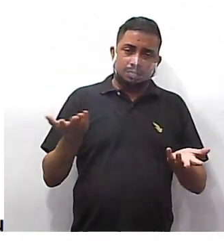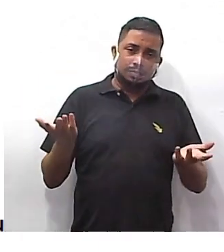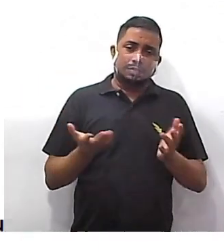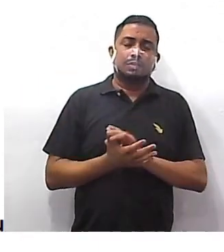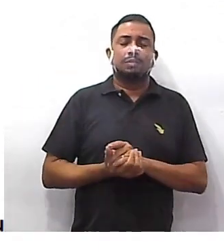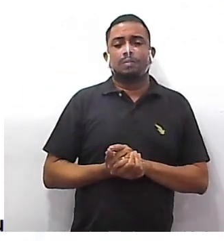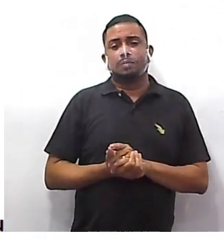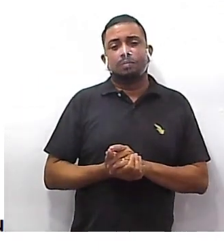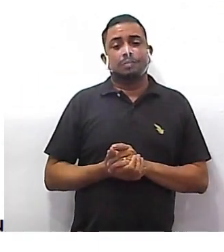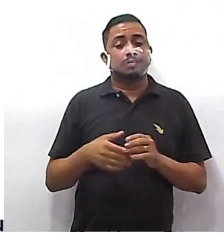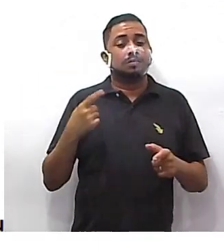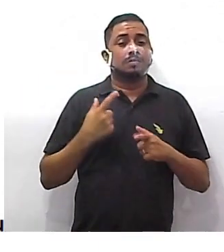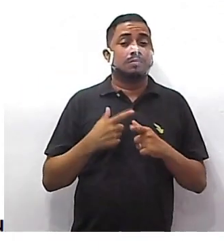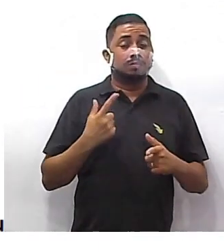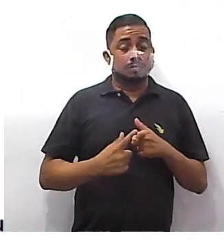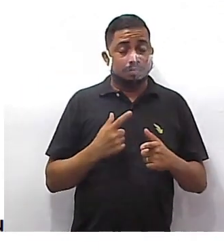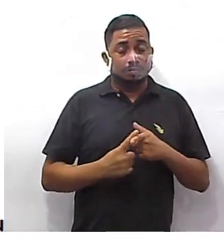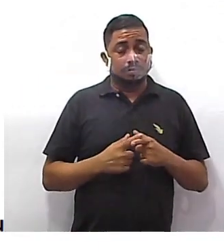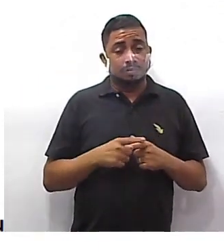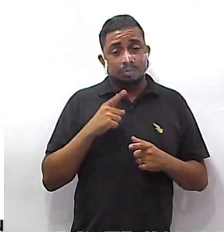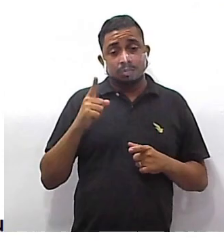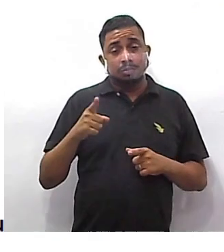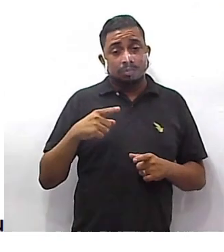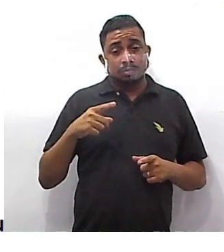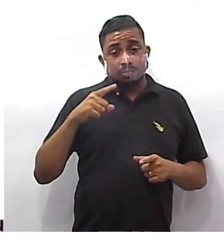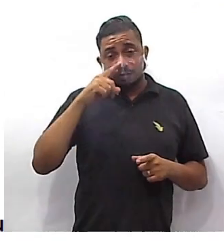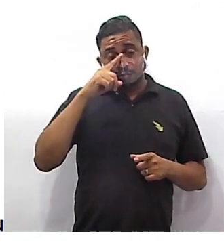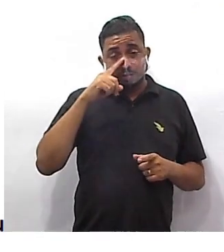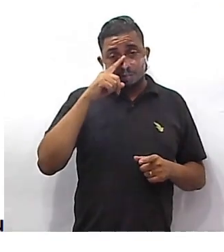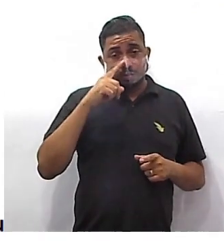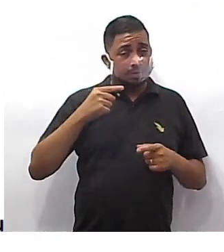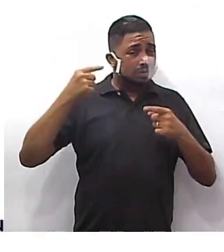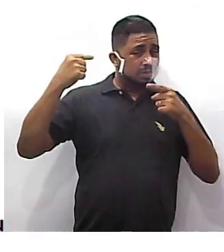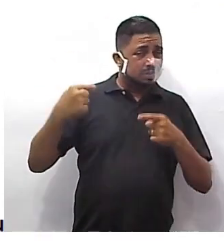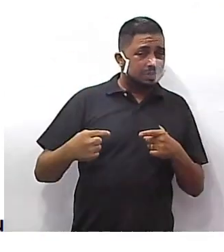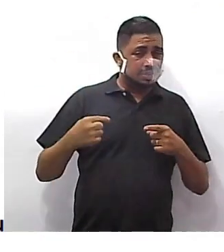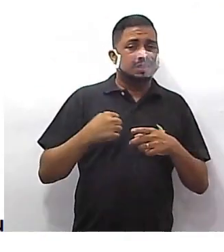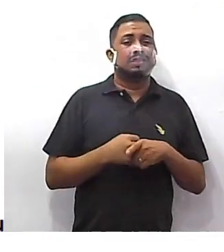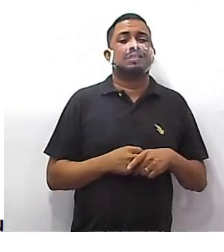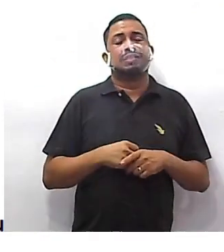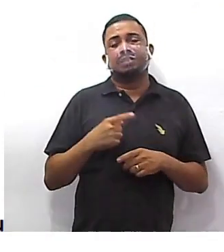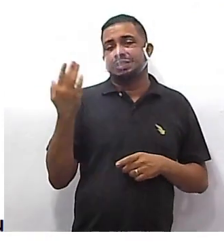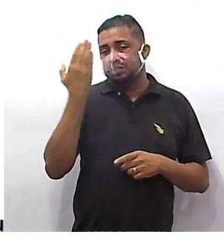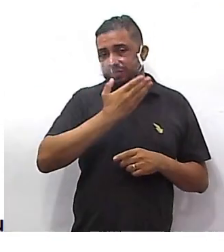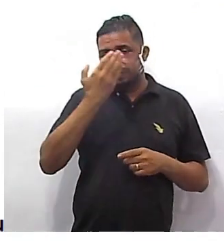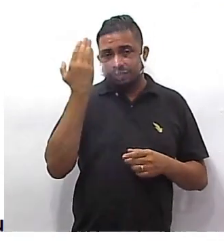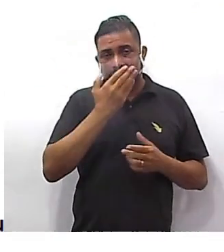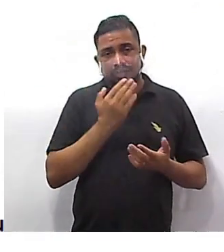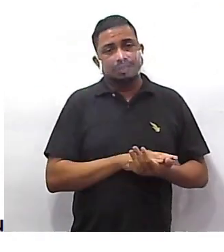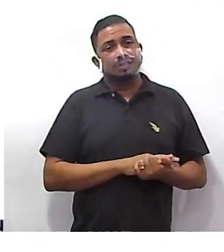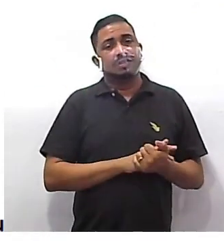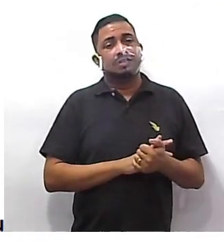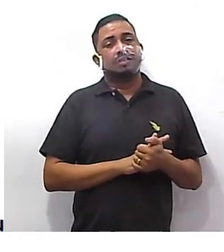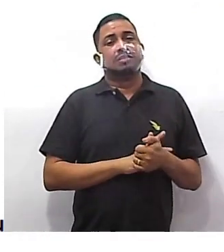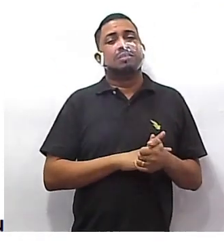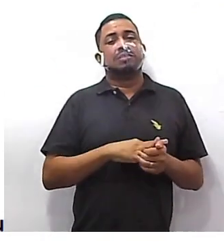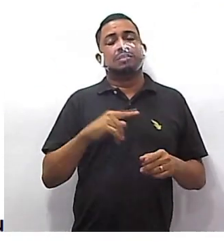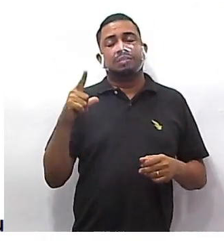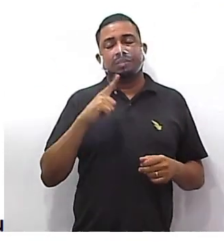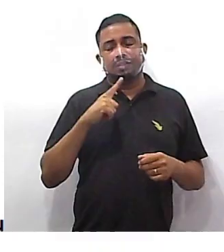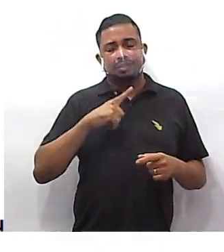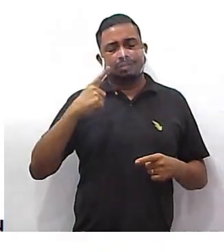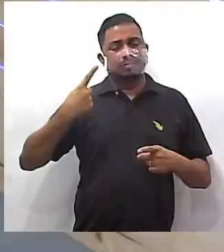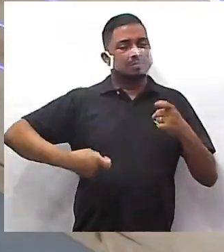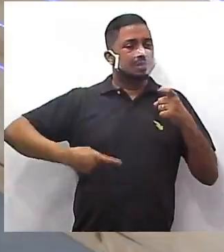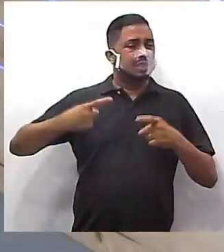vocês. Porque esse nosso inimigo que nós estamos combatendo, ele é invisível. E há uma operação de guerra,